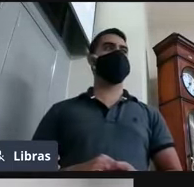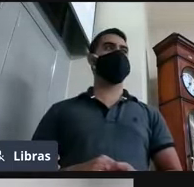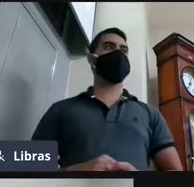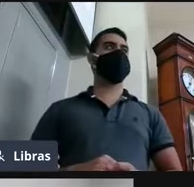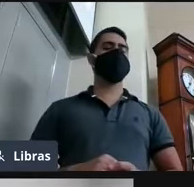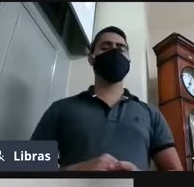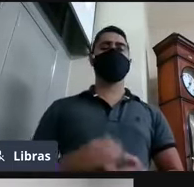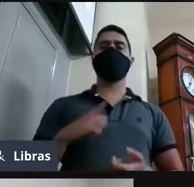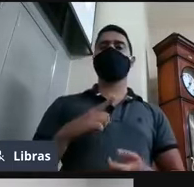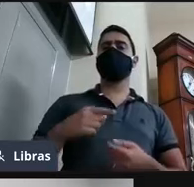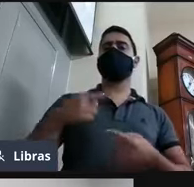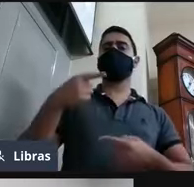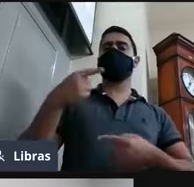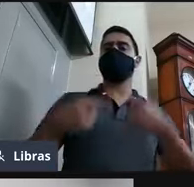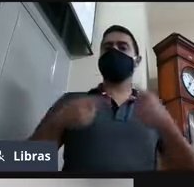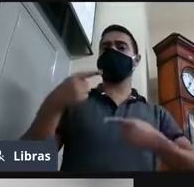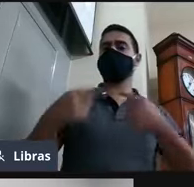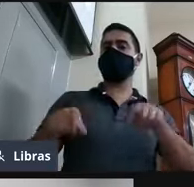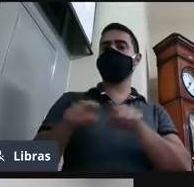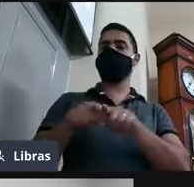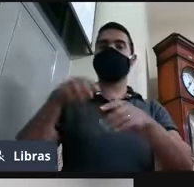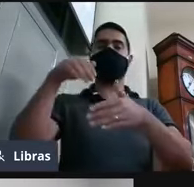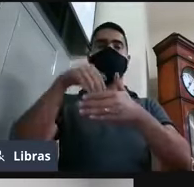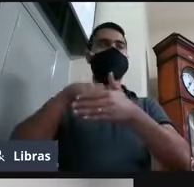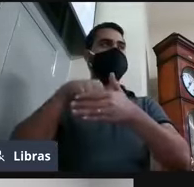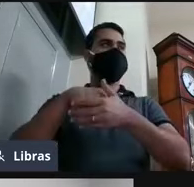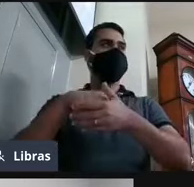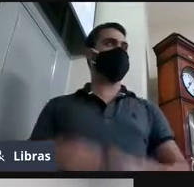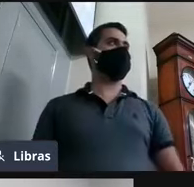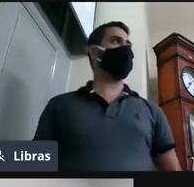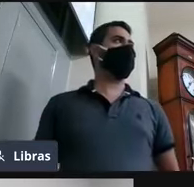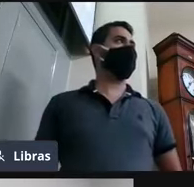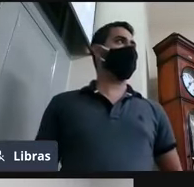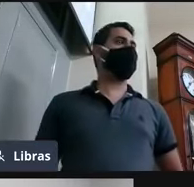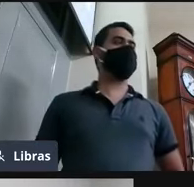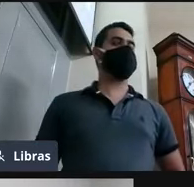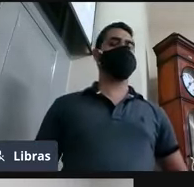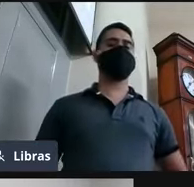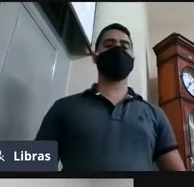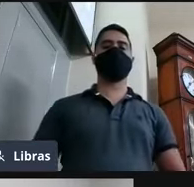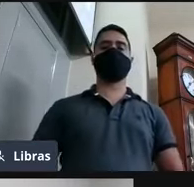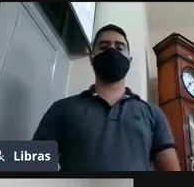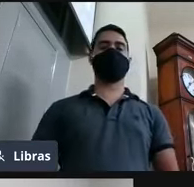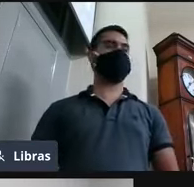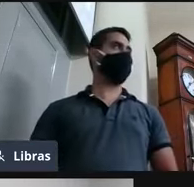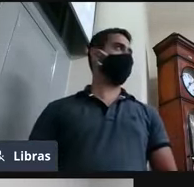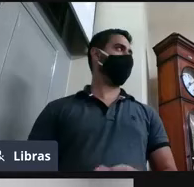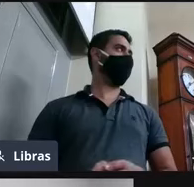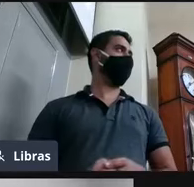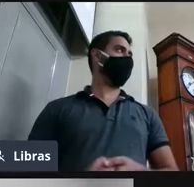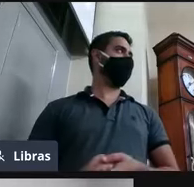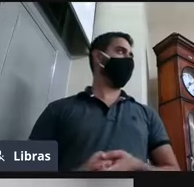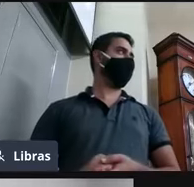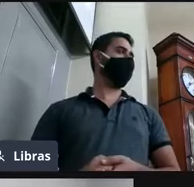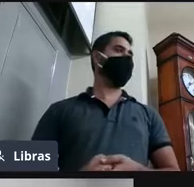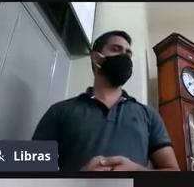para discussão única e votação. Na consideração de termos